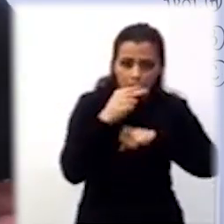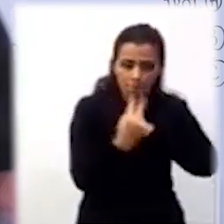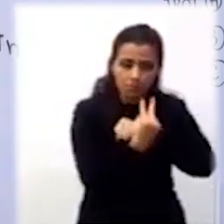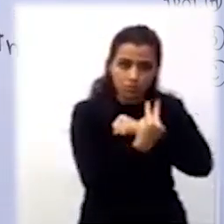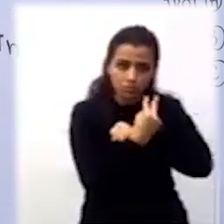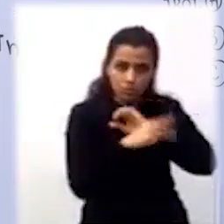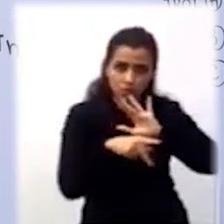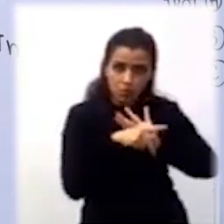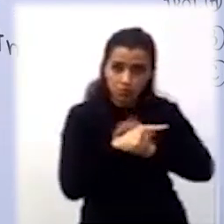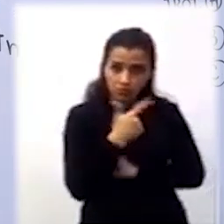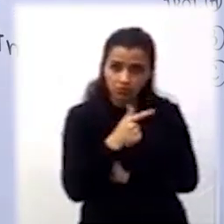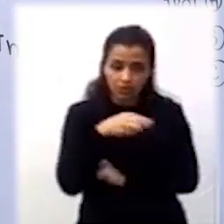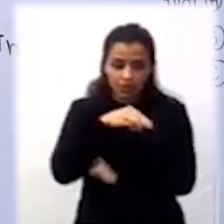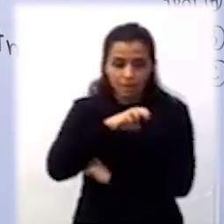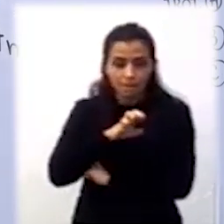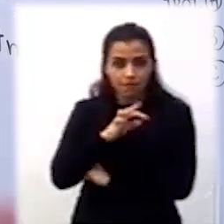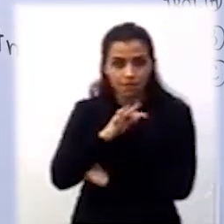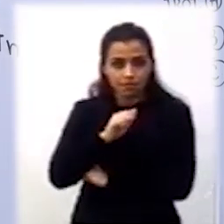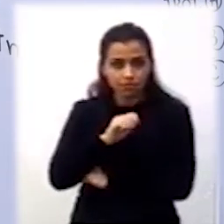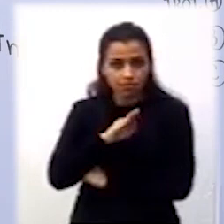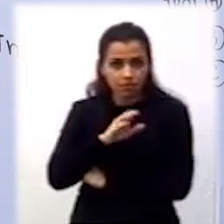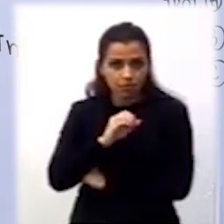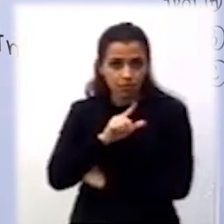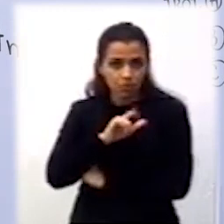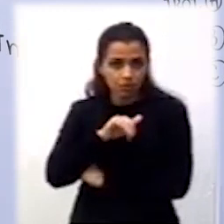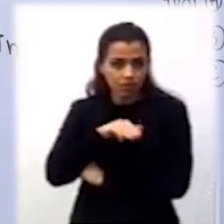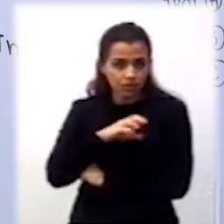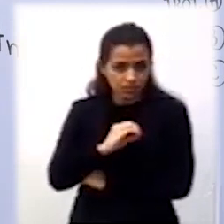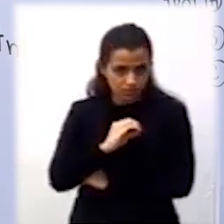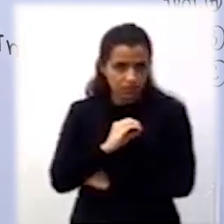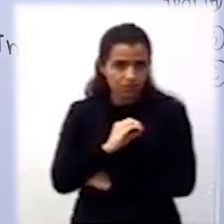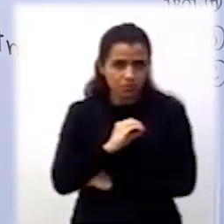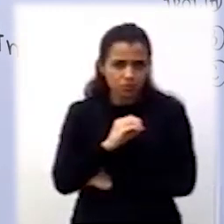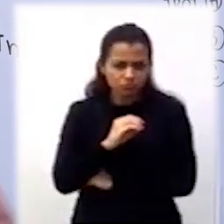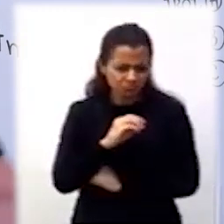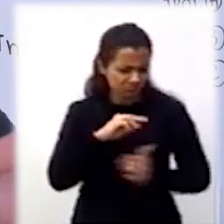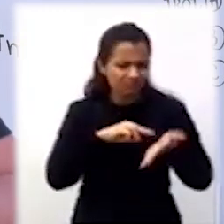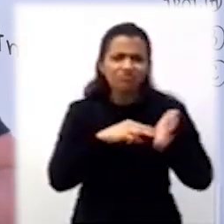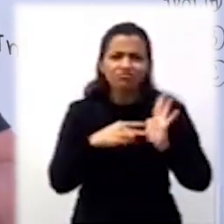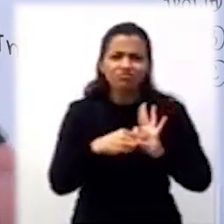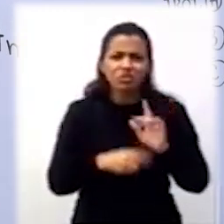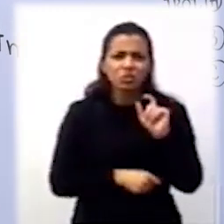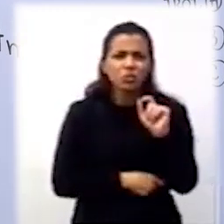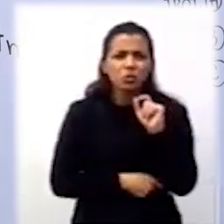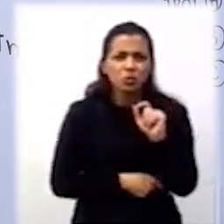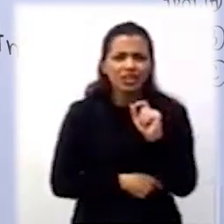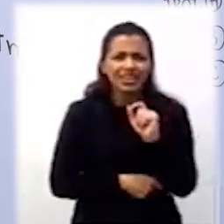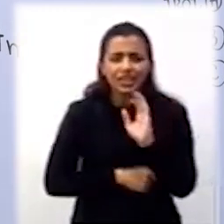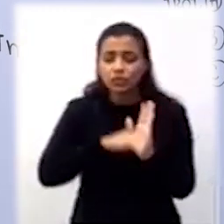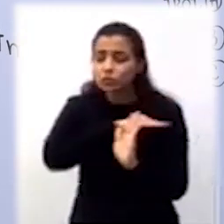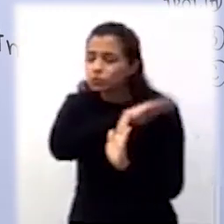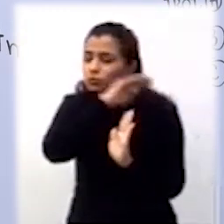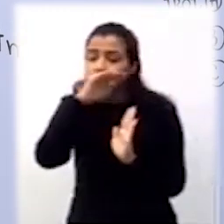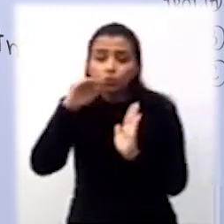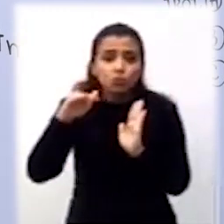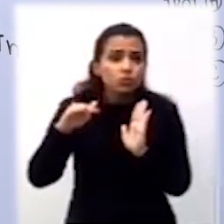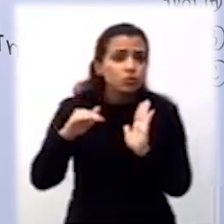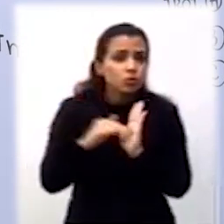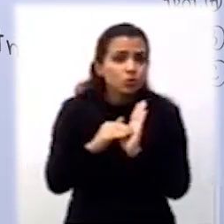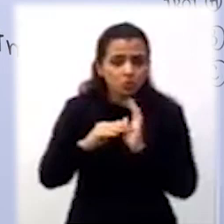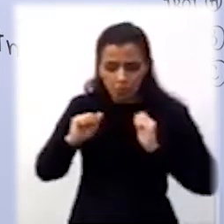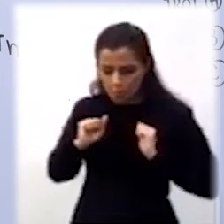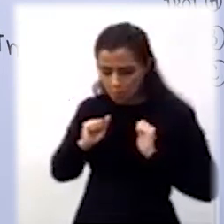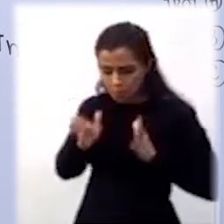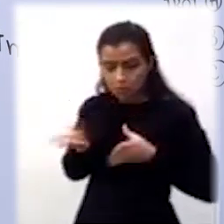o vírus... O que é metabolismo? Você que estuda até no fundamental, no ensino médio, metabolismo são todas as reações que acontecem dentro do